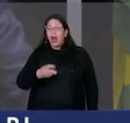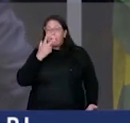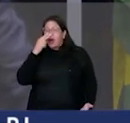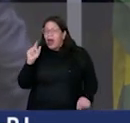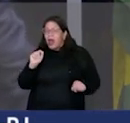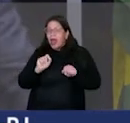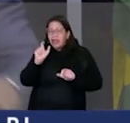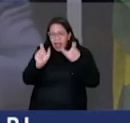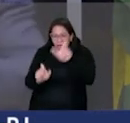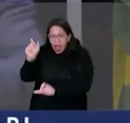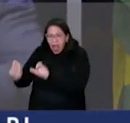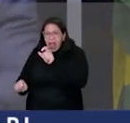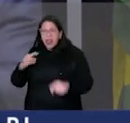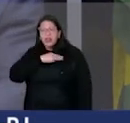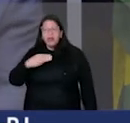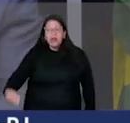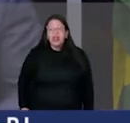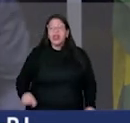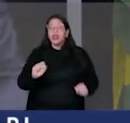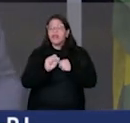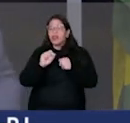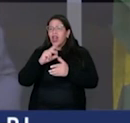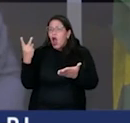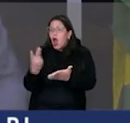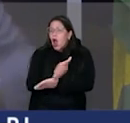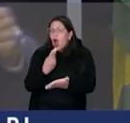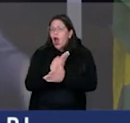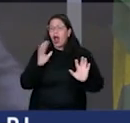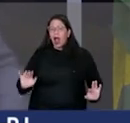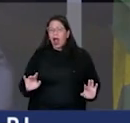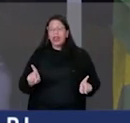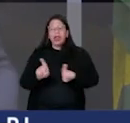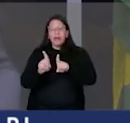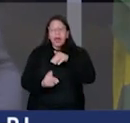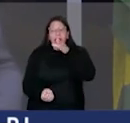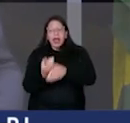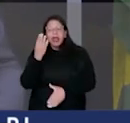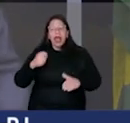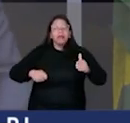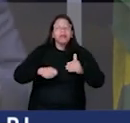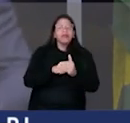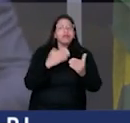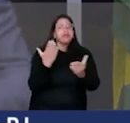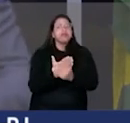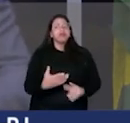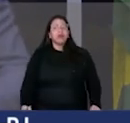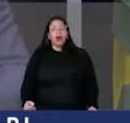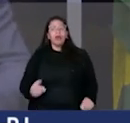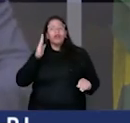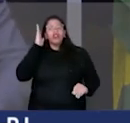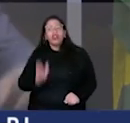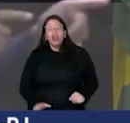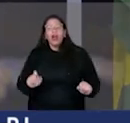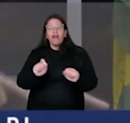arbitrariedades, fazendo usurpações de competências, instaurando inquéritos de ofício, como fizeram, por